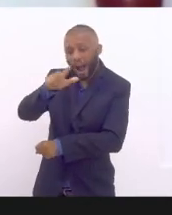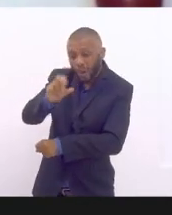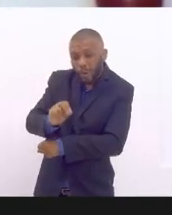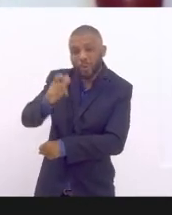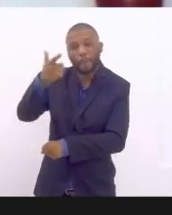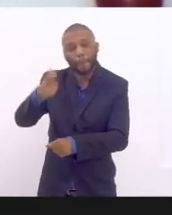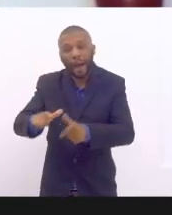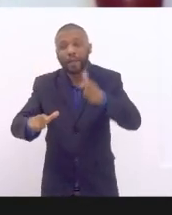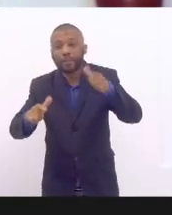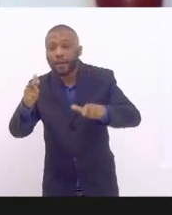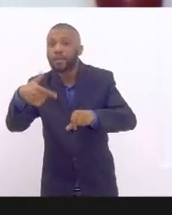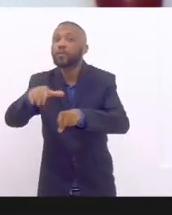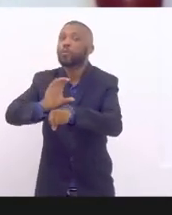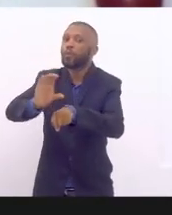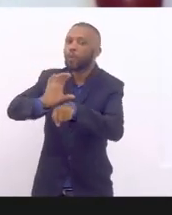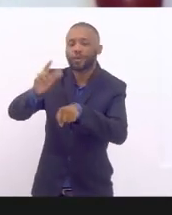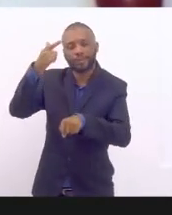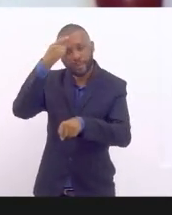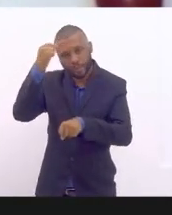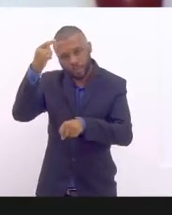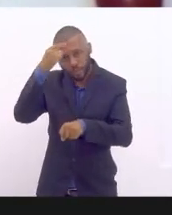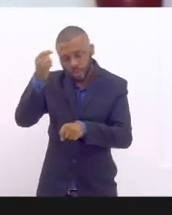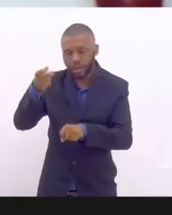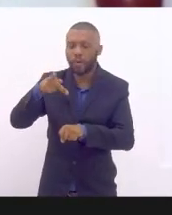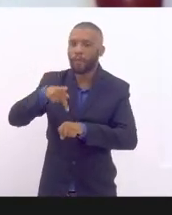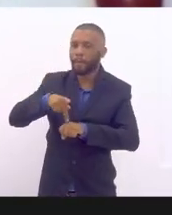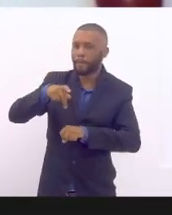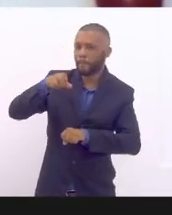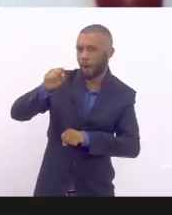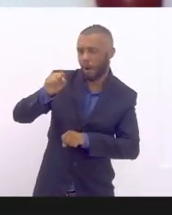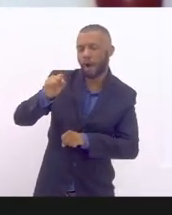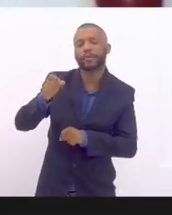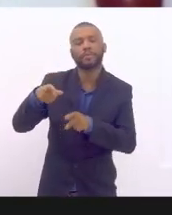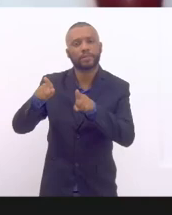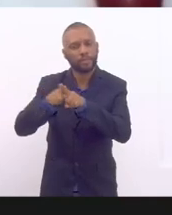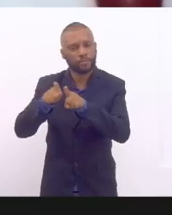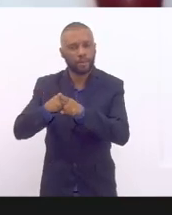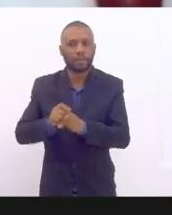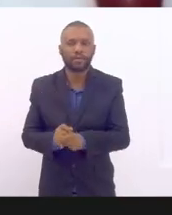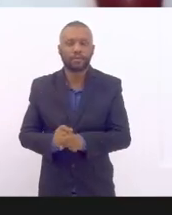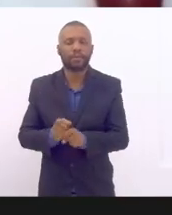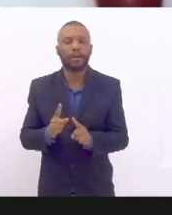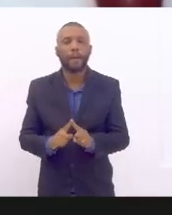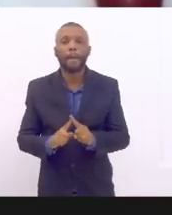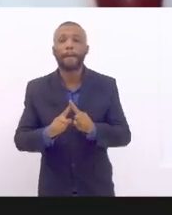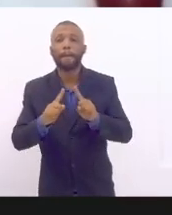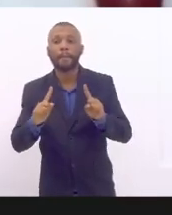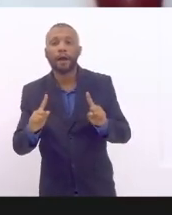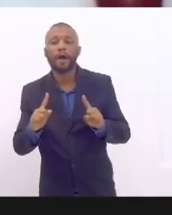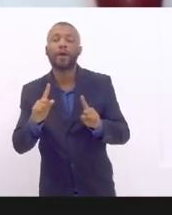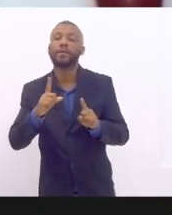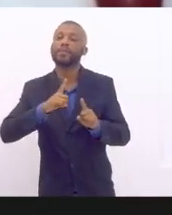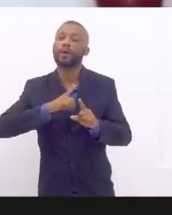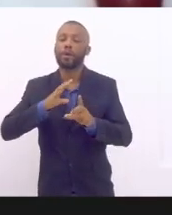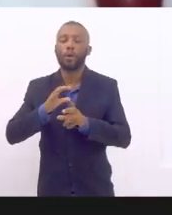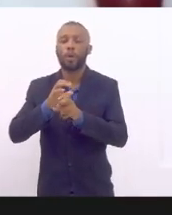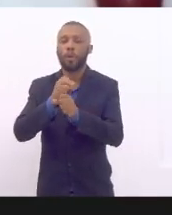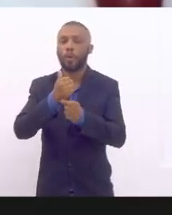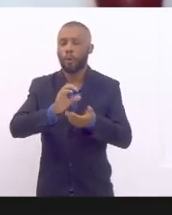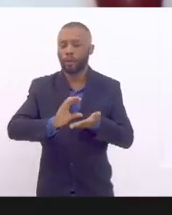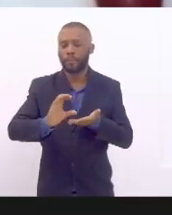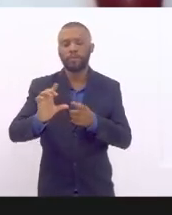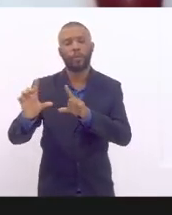mais curso tanto de graduação quanto de pós-graduação mas um orçamento é